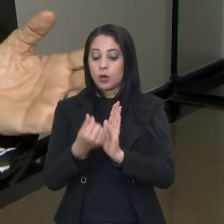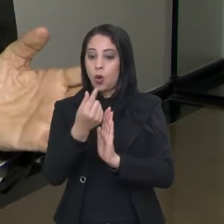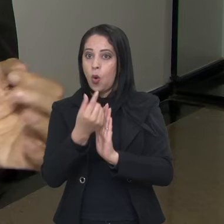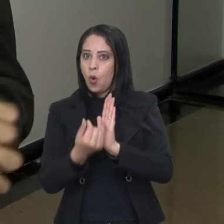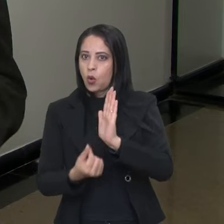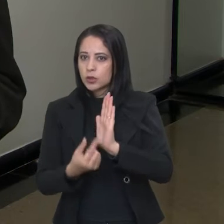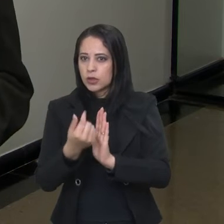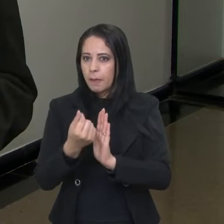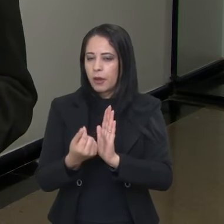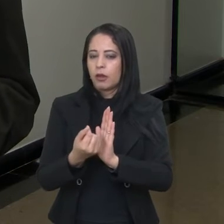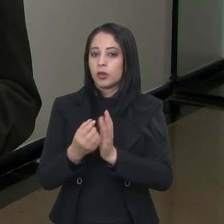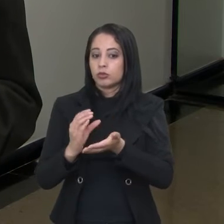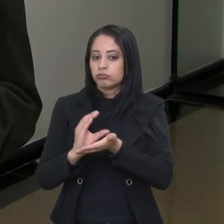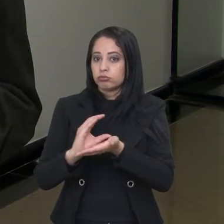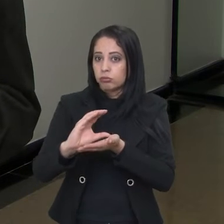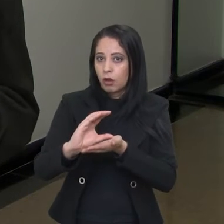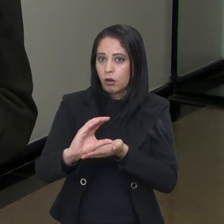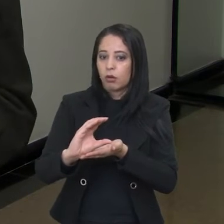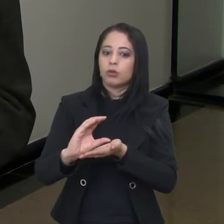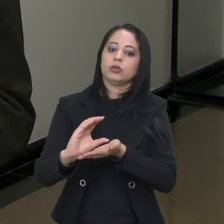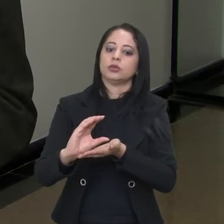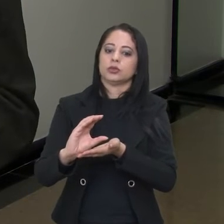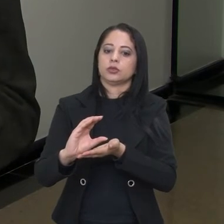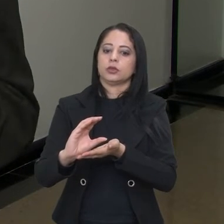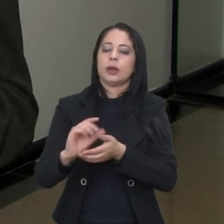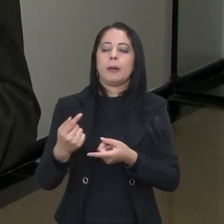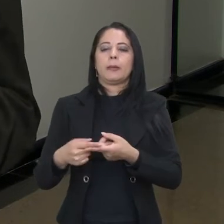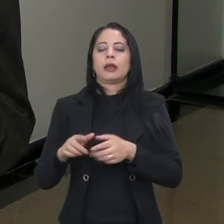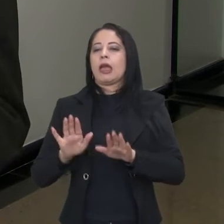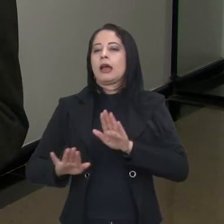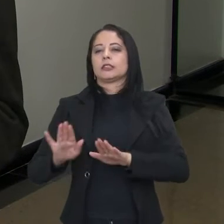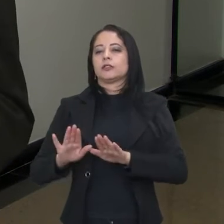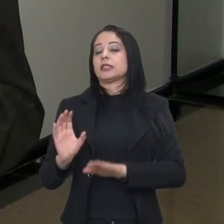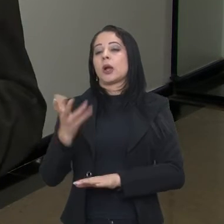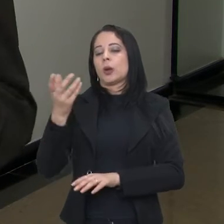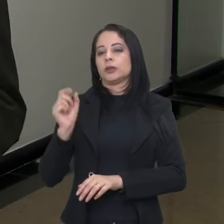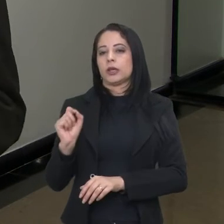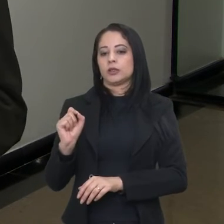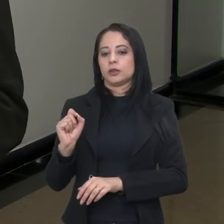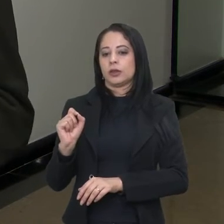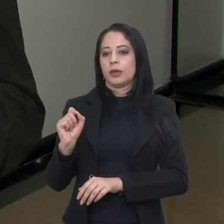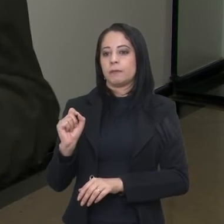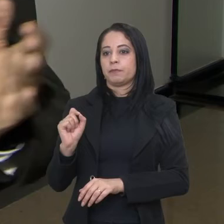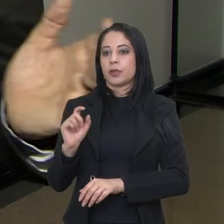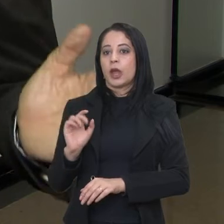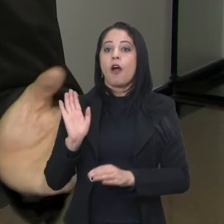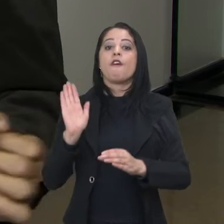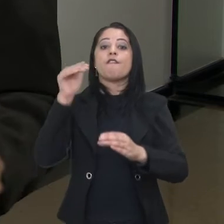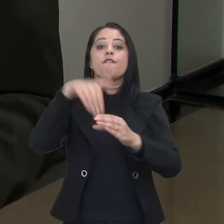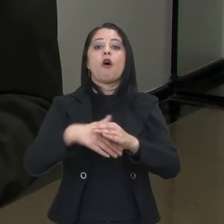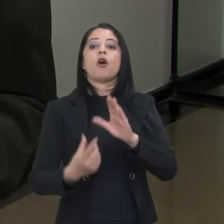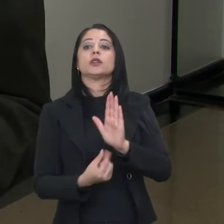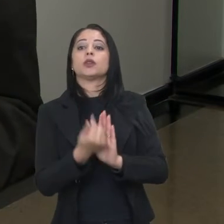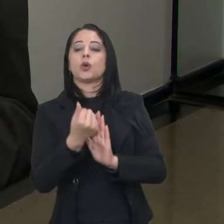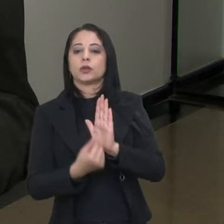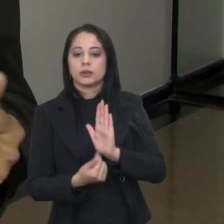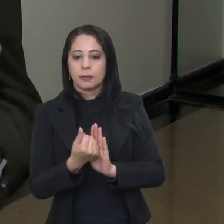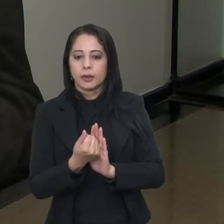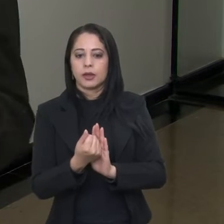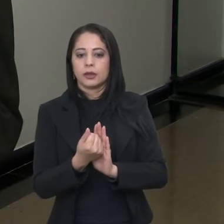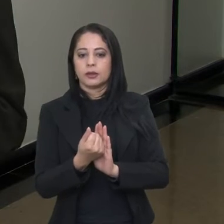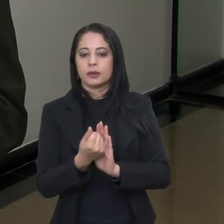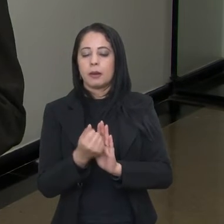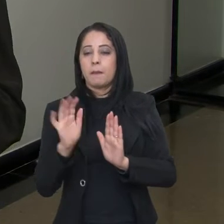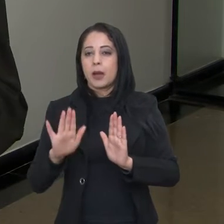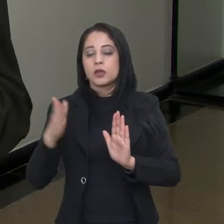próprio orçamento da saúde e mais do que isso. Porque às vezes o que acontece? Você vota um orçamento e